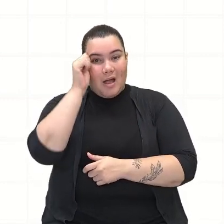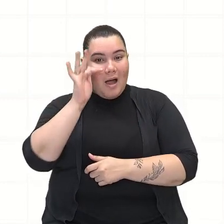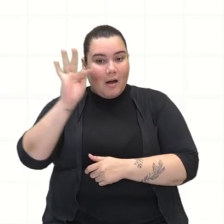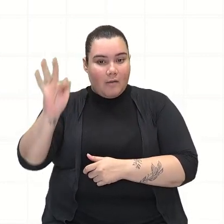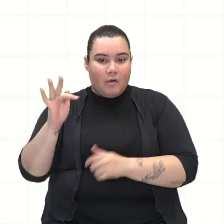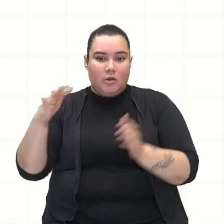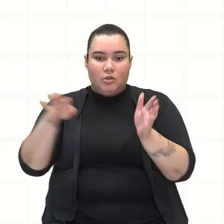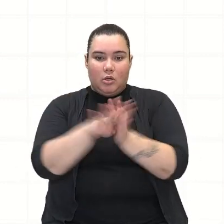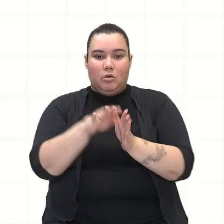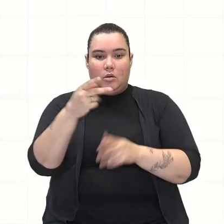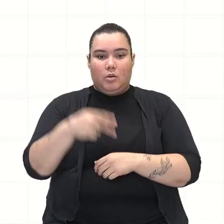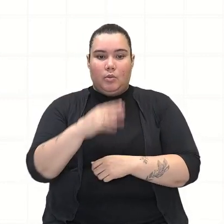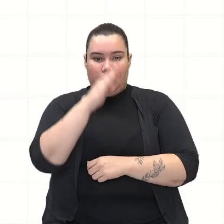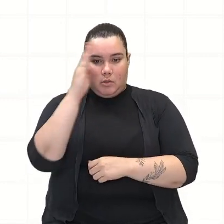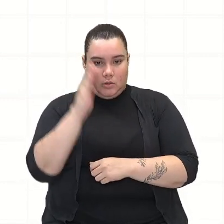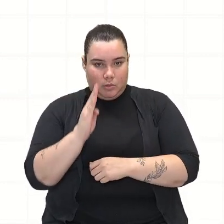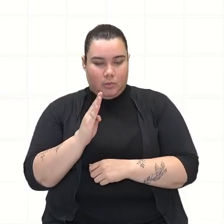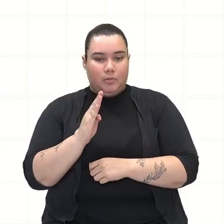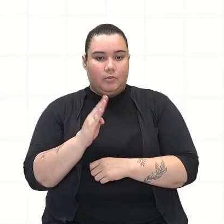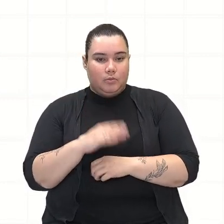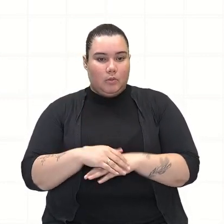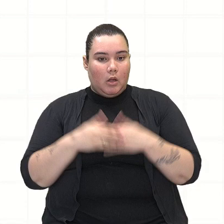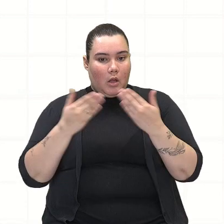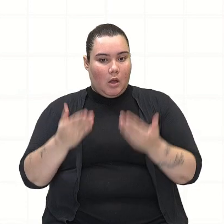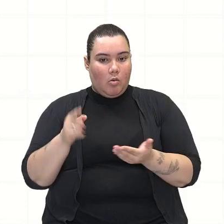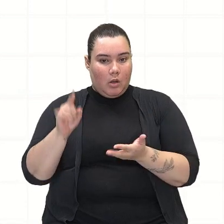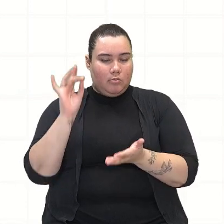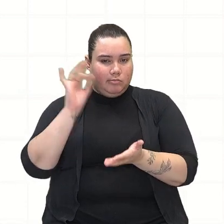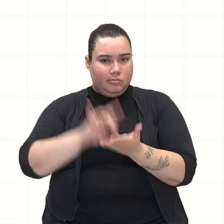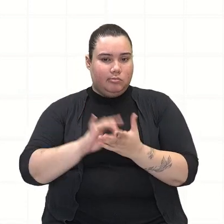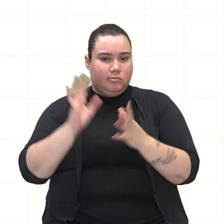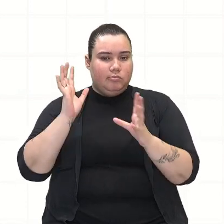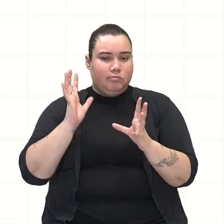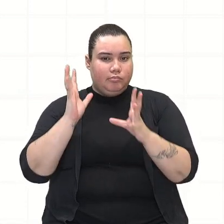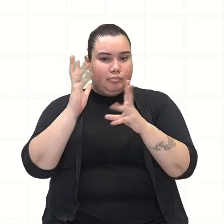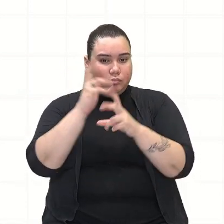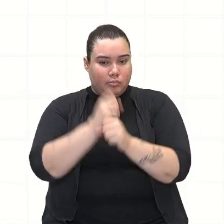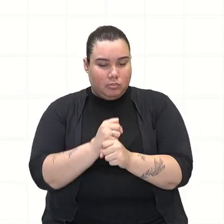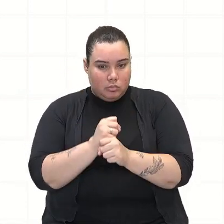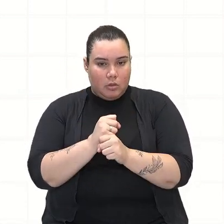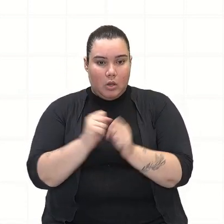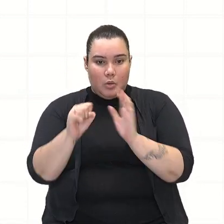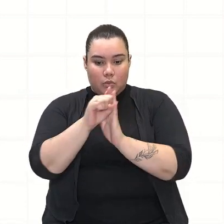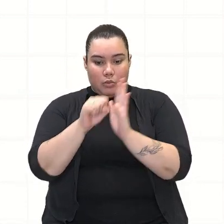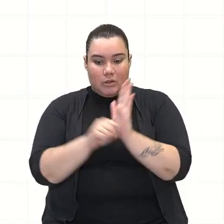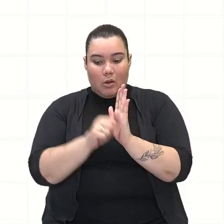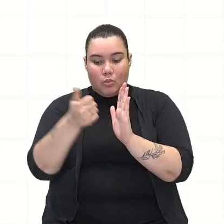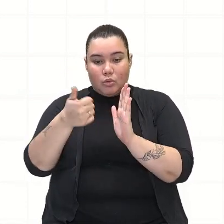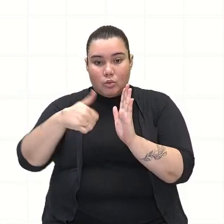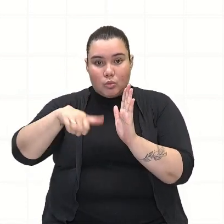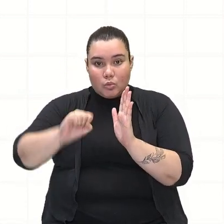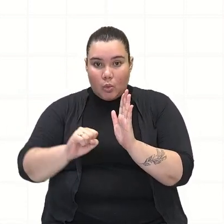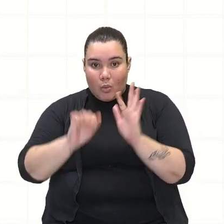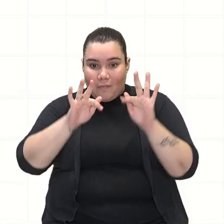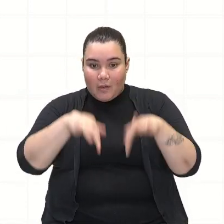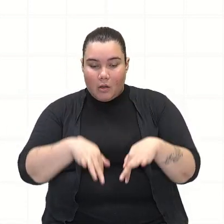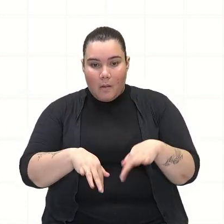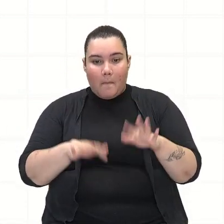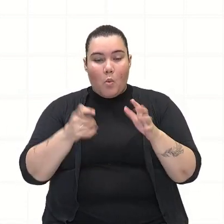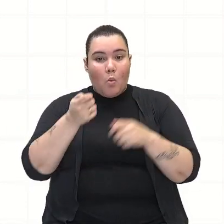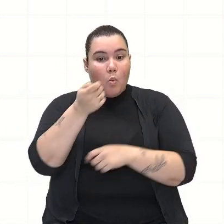com esse registro oficial, no final aqui do século XVIII, quase